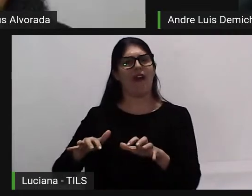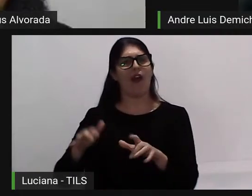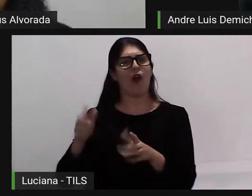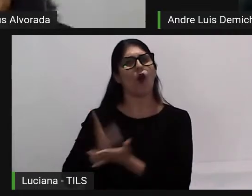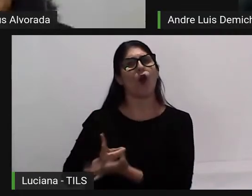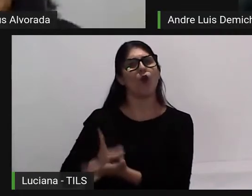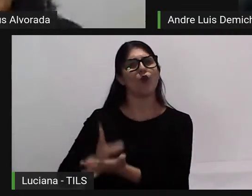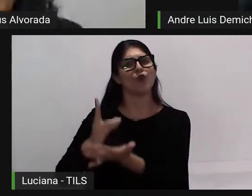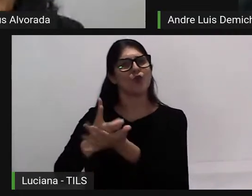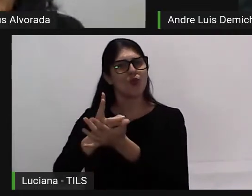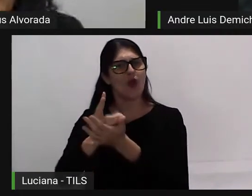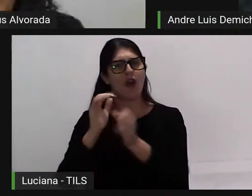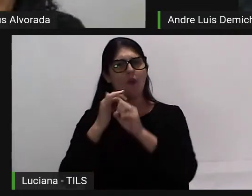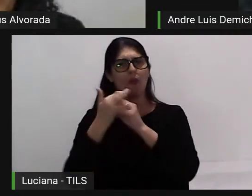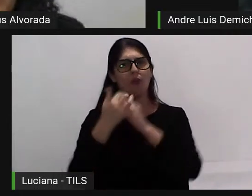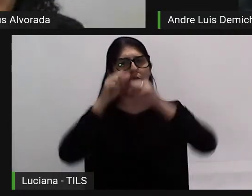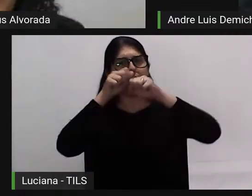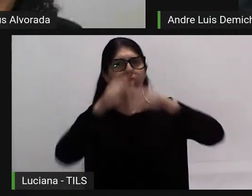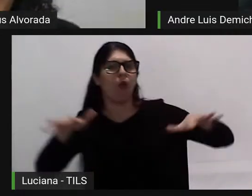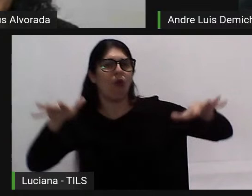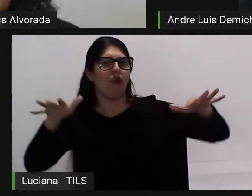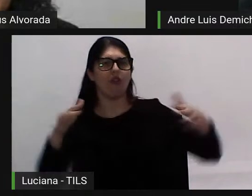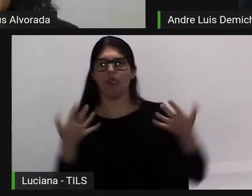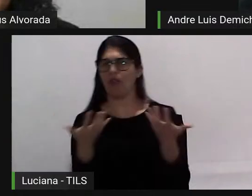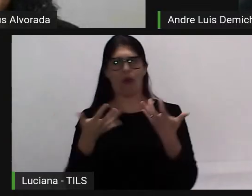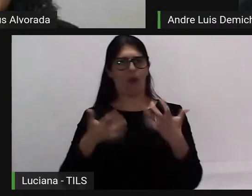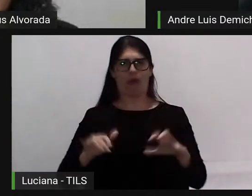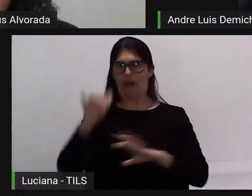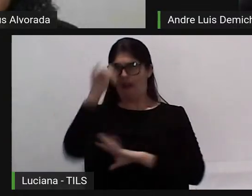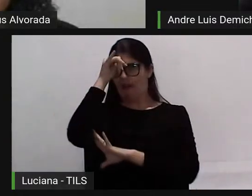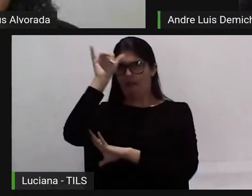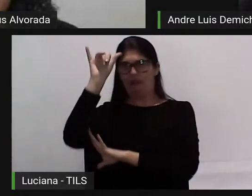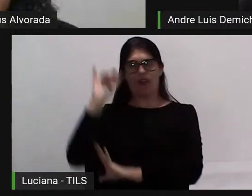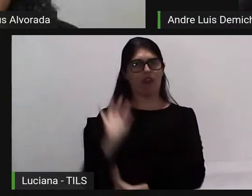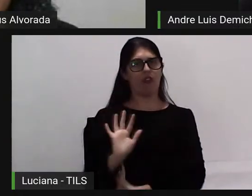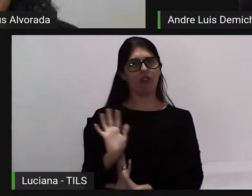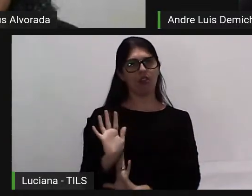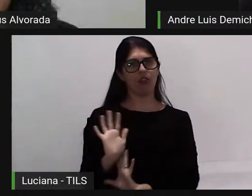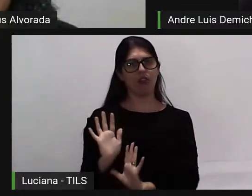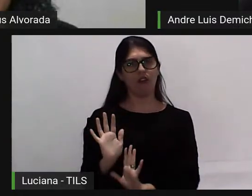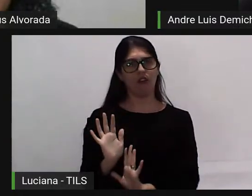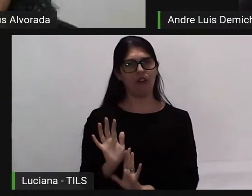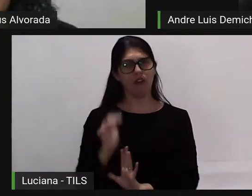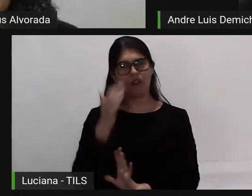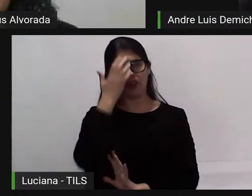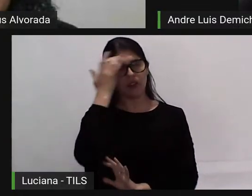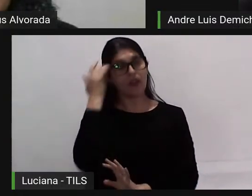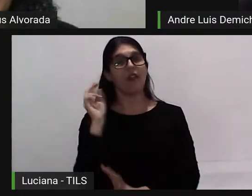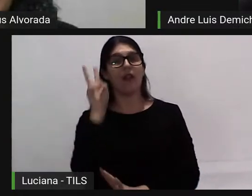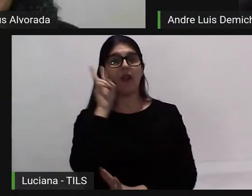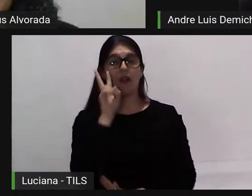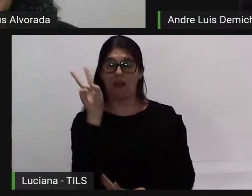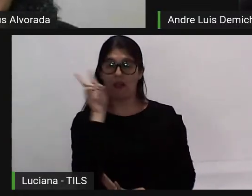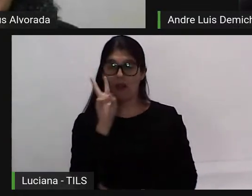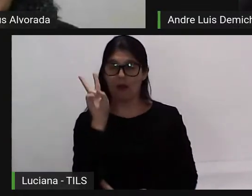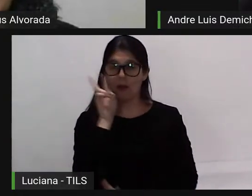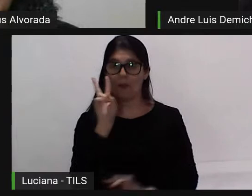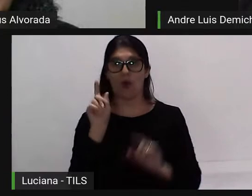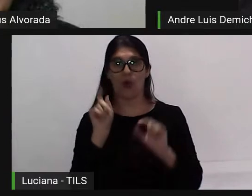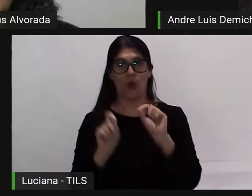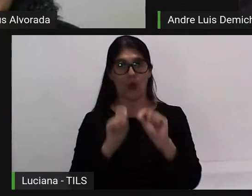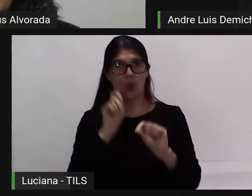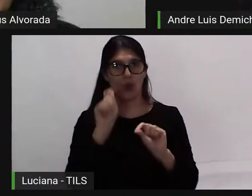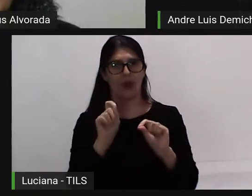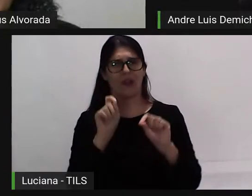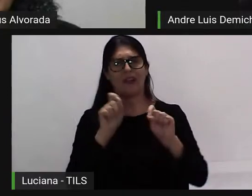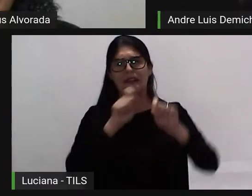de contaminação, tá? Nós não queremos fomentar isso. E lembrando, estamos na sala de